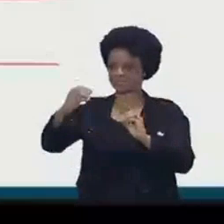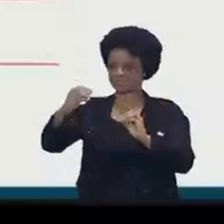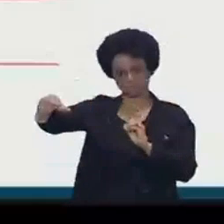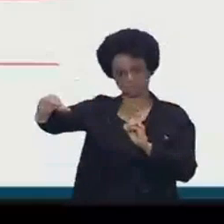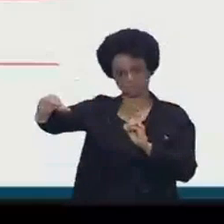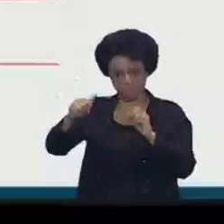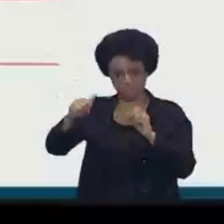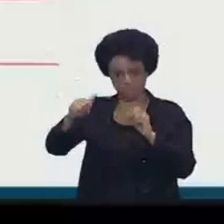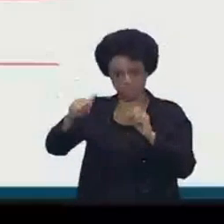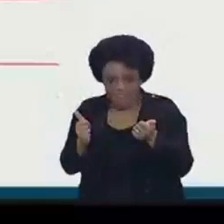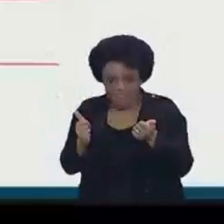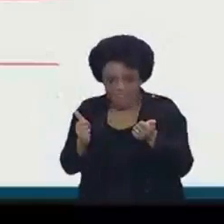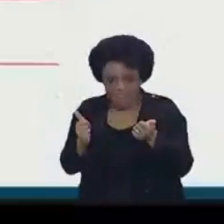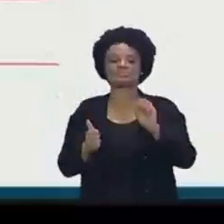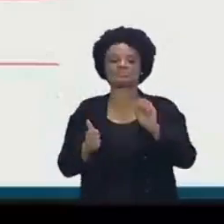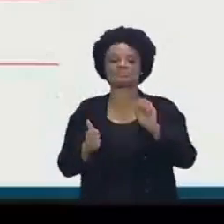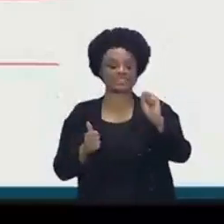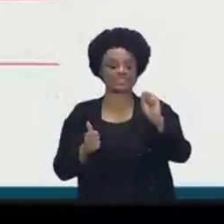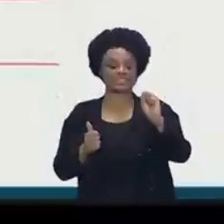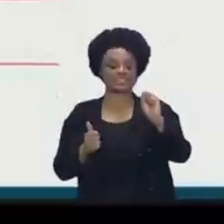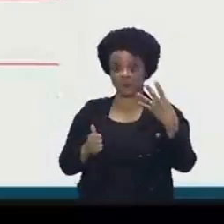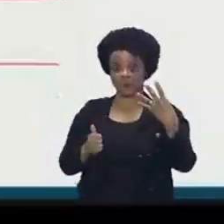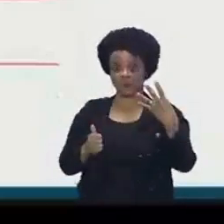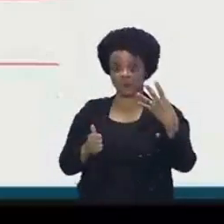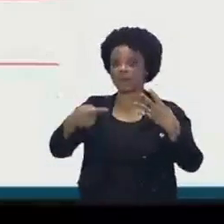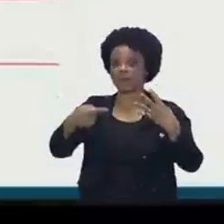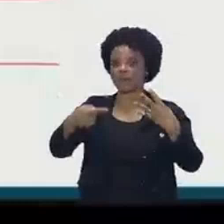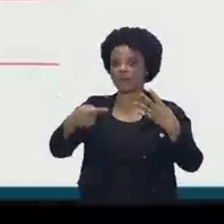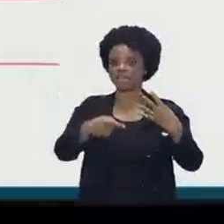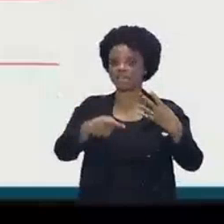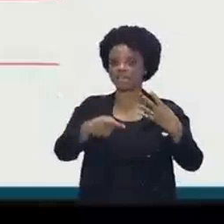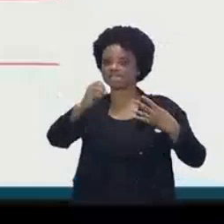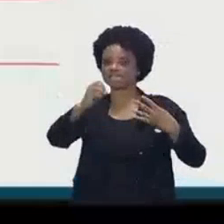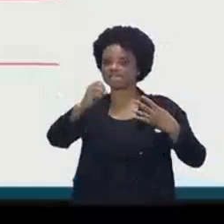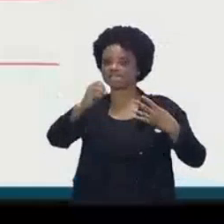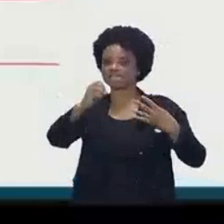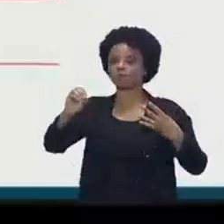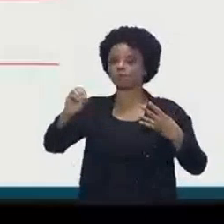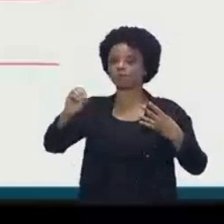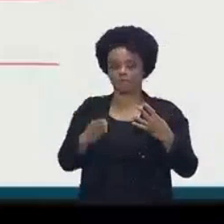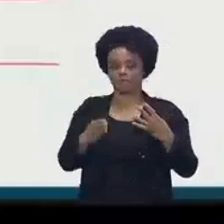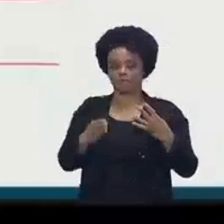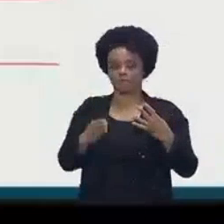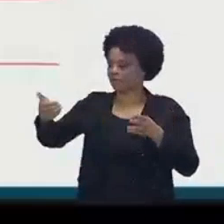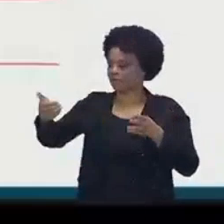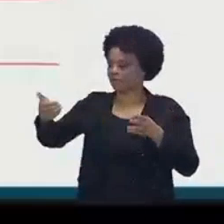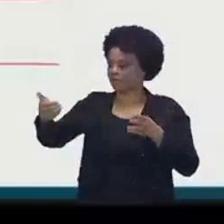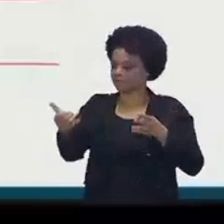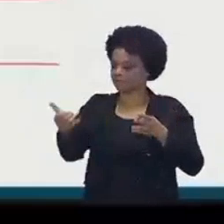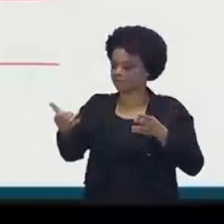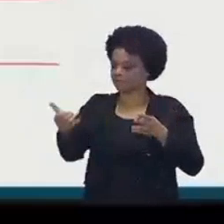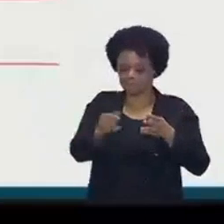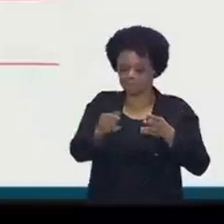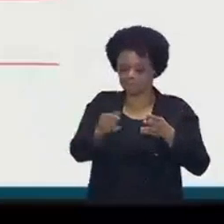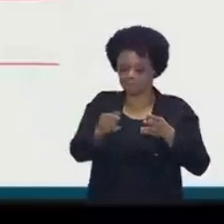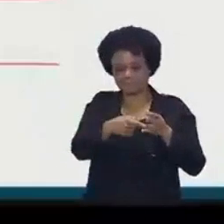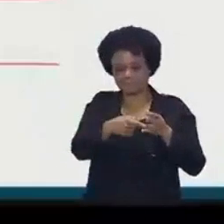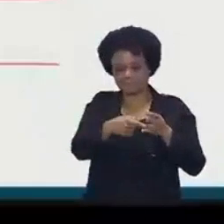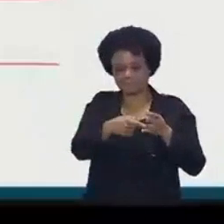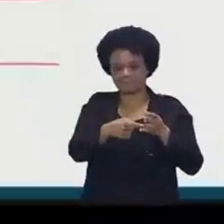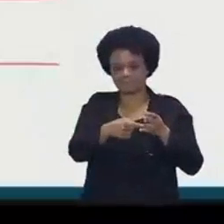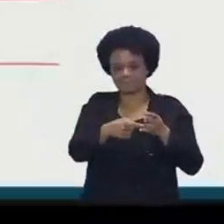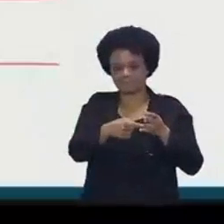E S4 menos S0. Ou seja, nós teremos aqui 40 centímetros.